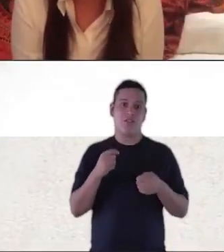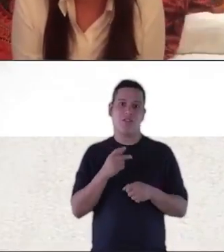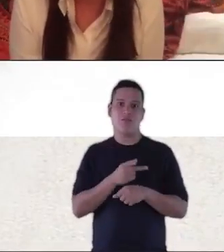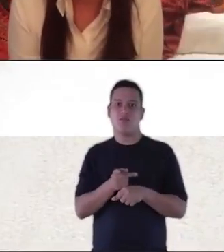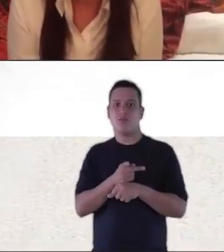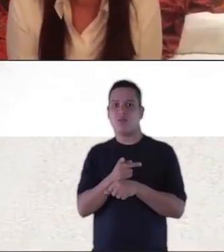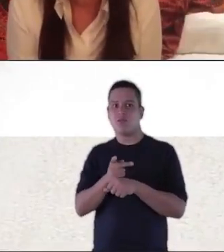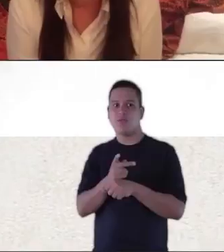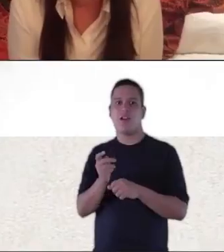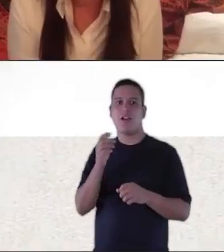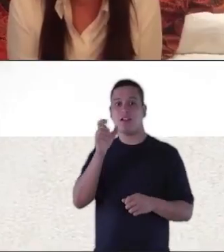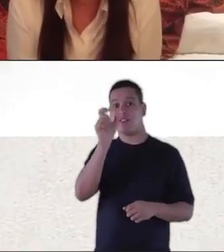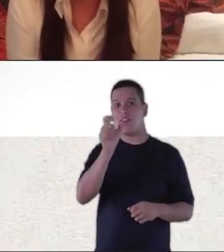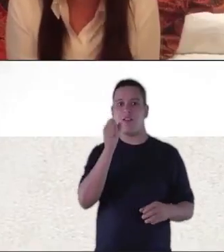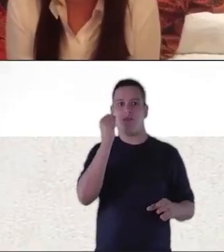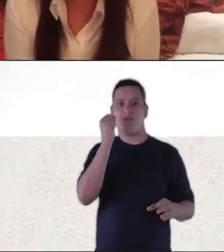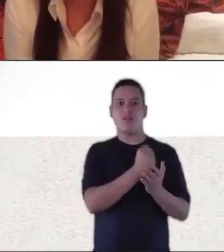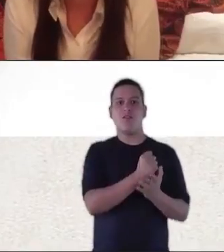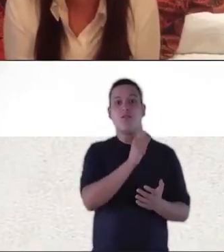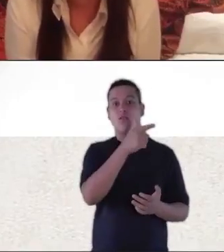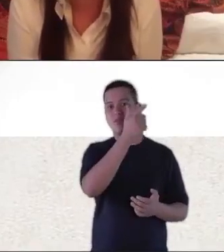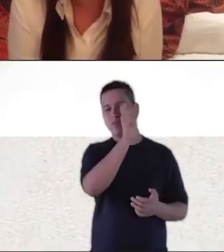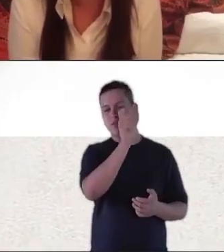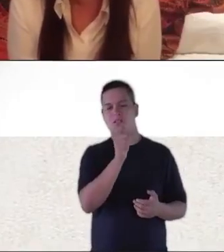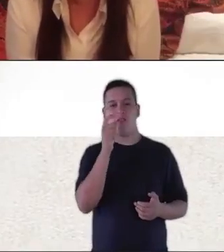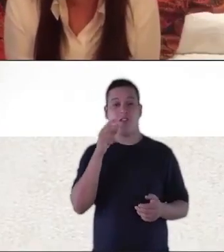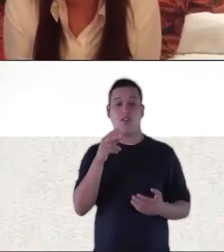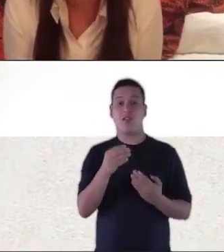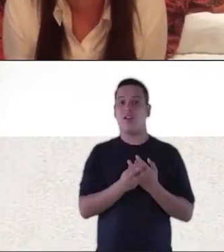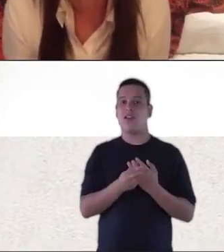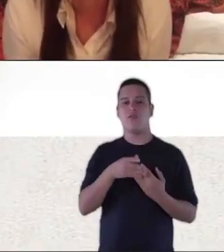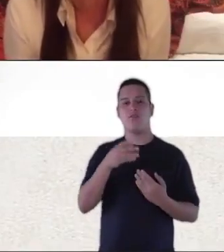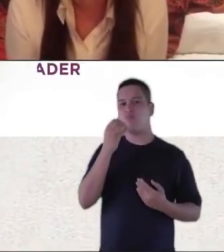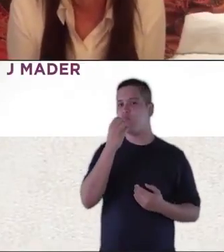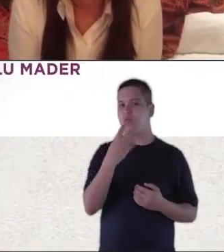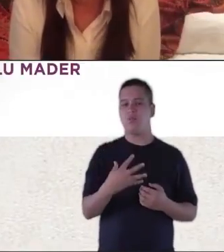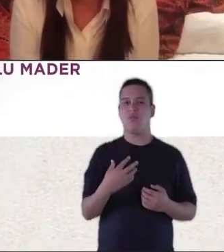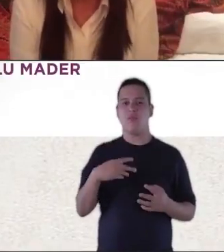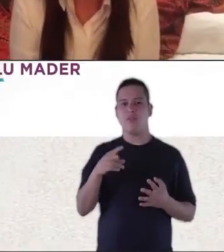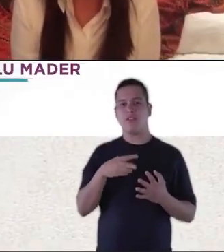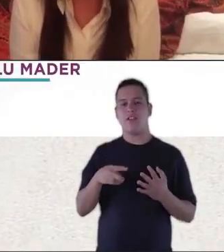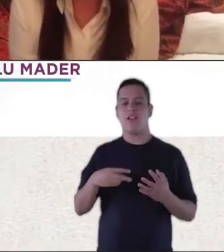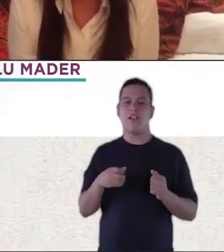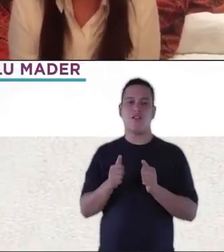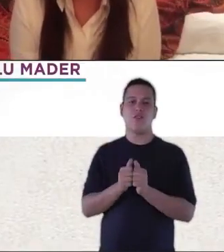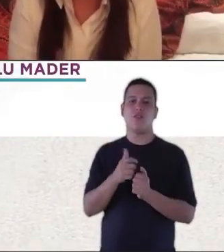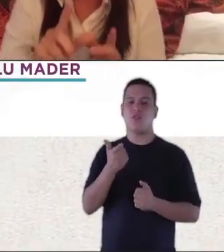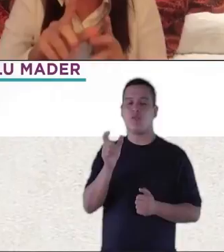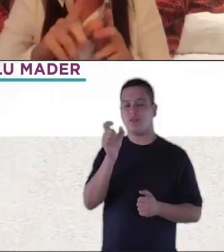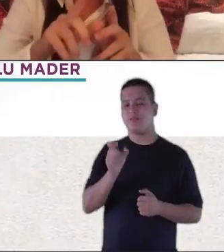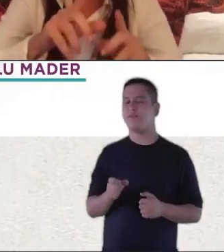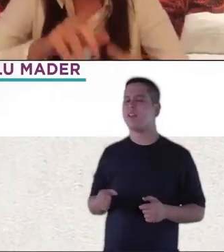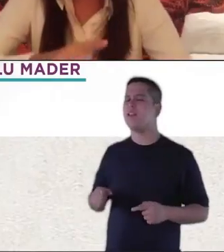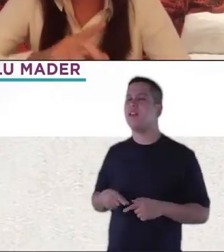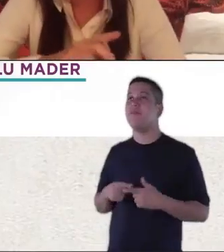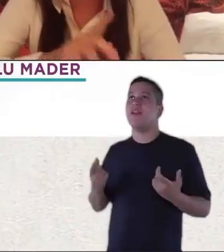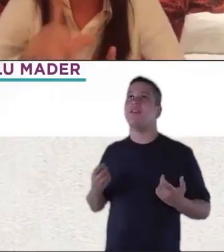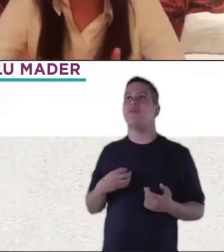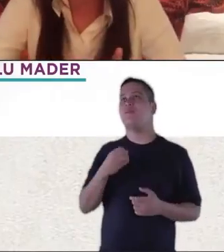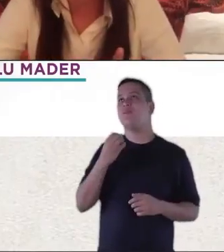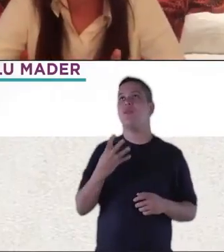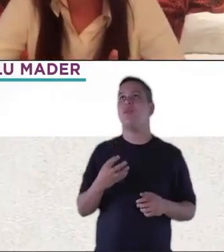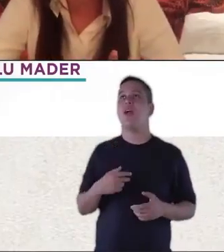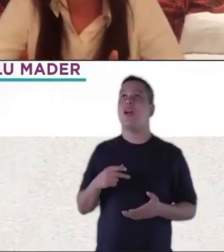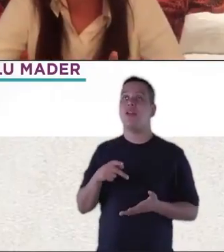é para ler junto mesmo, assim, é para curtir essa experiência. Mas, bom, apesar de realmente estar com